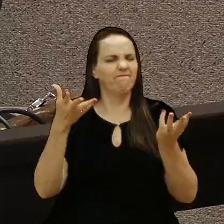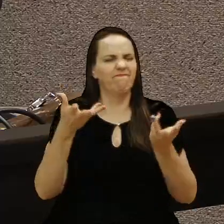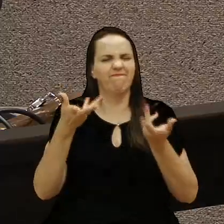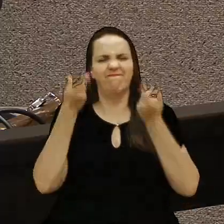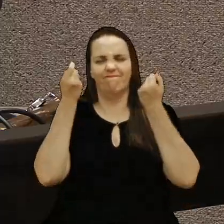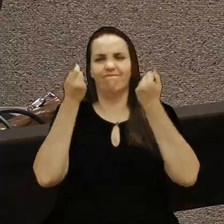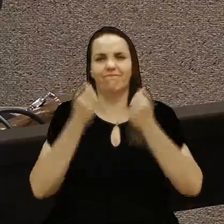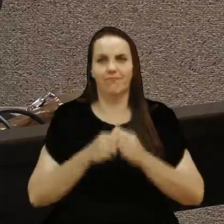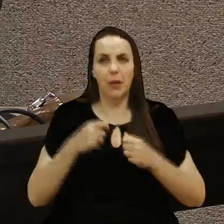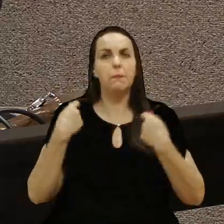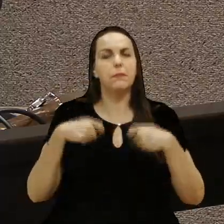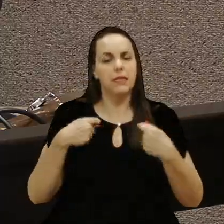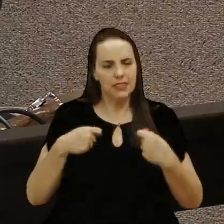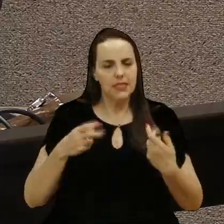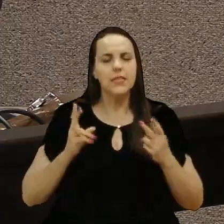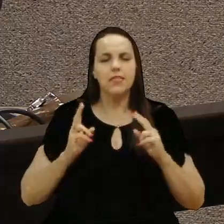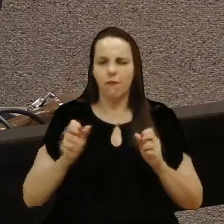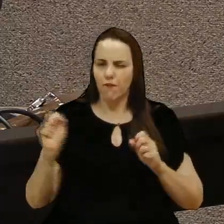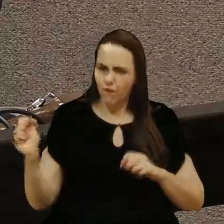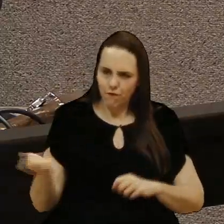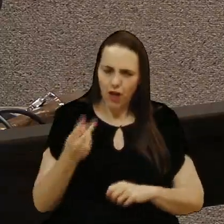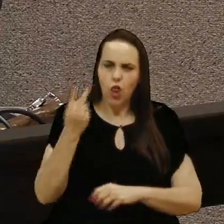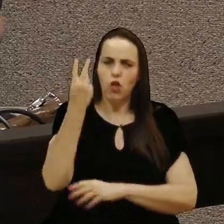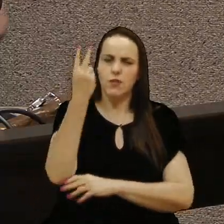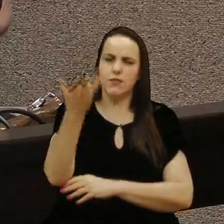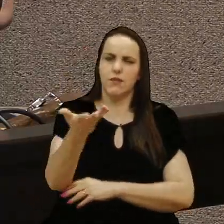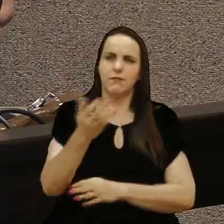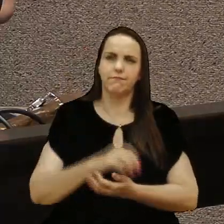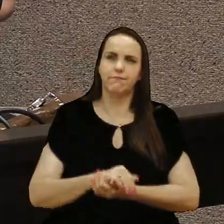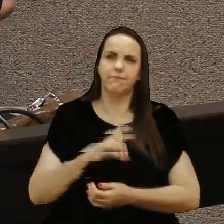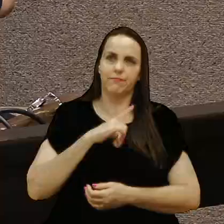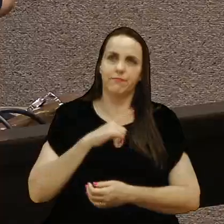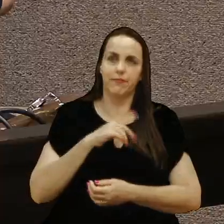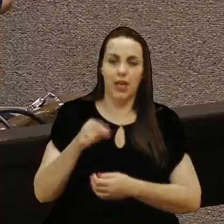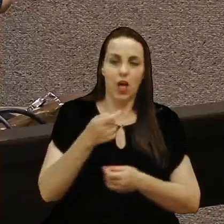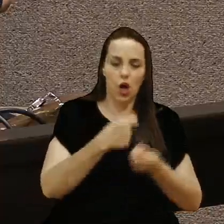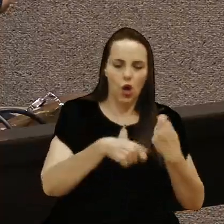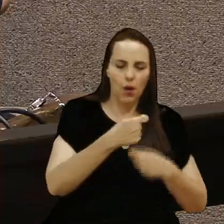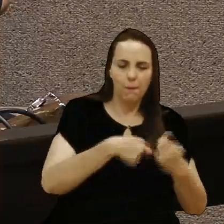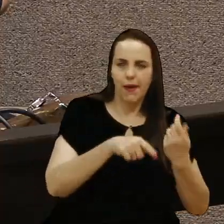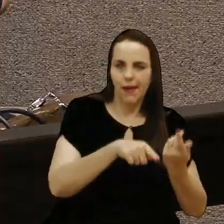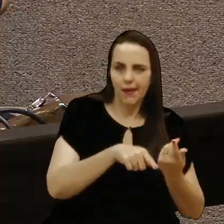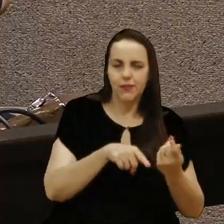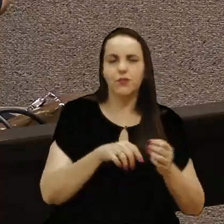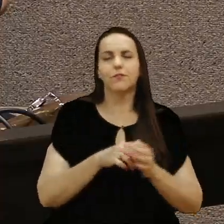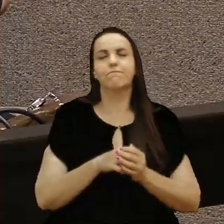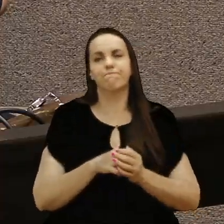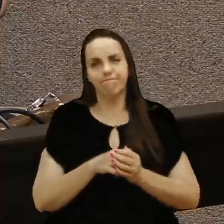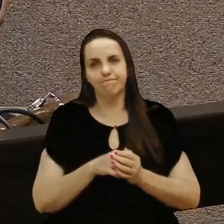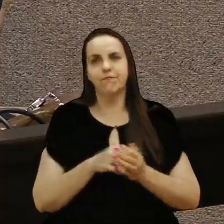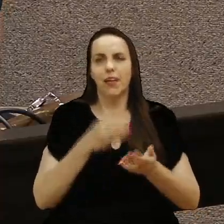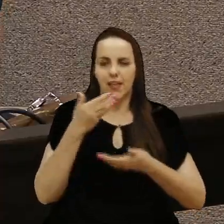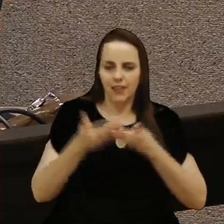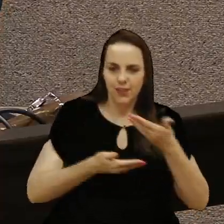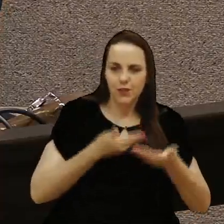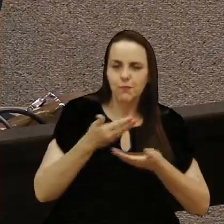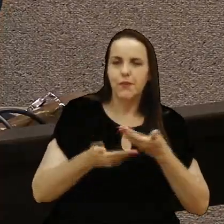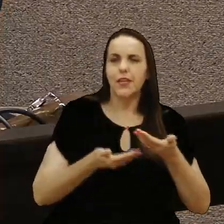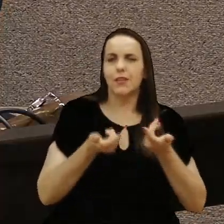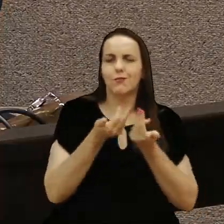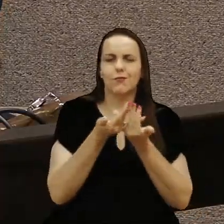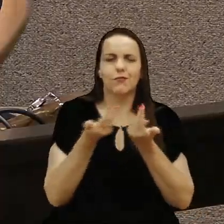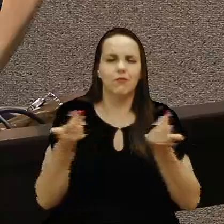e precisa, sim, ser valorizado, tanto para a parte do comércio, né? Atende aí